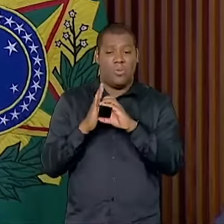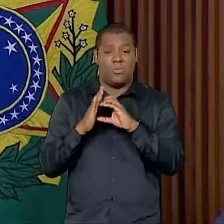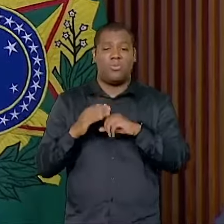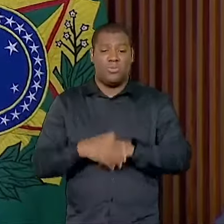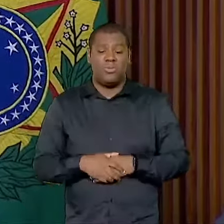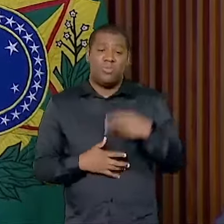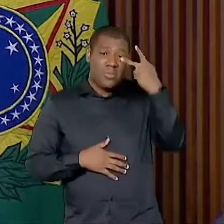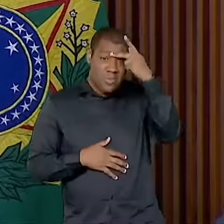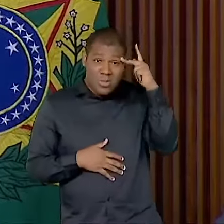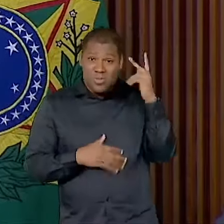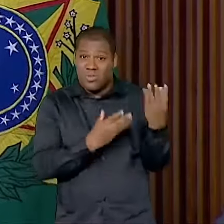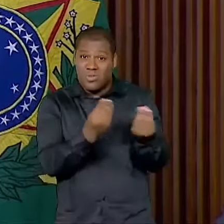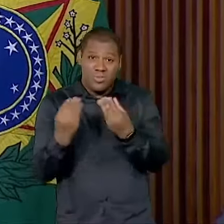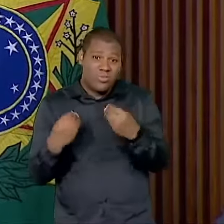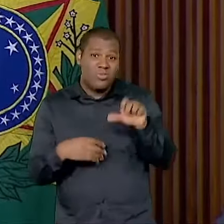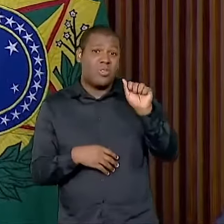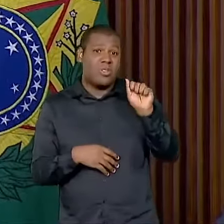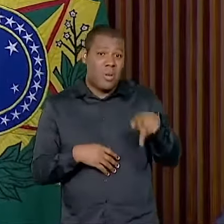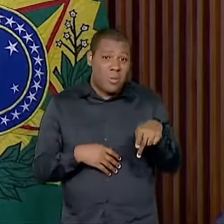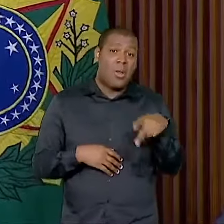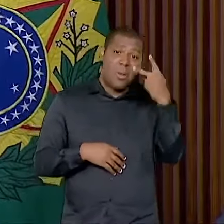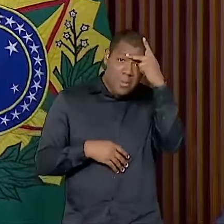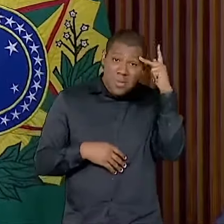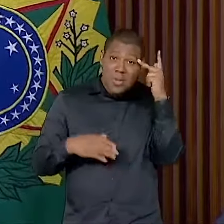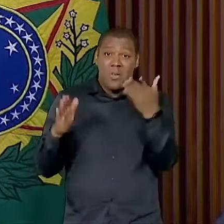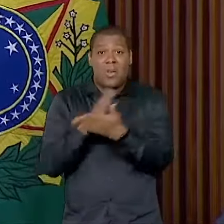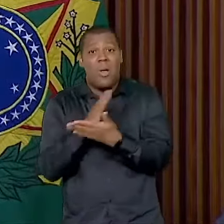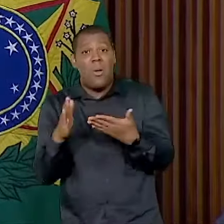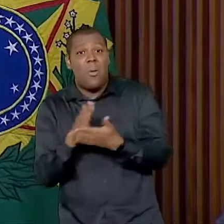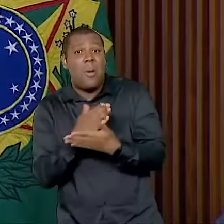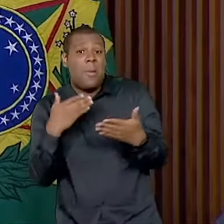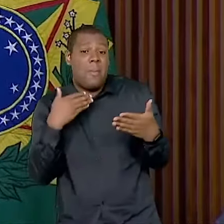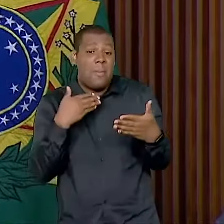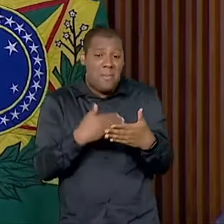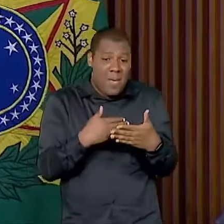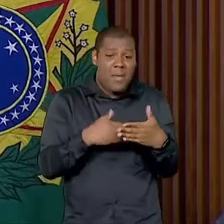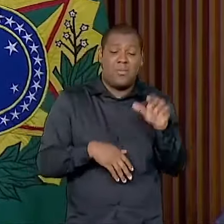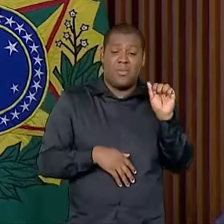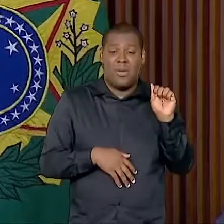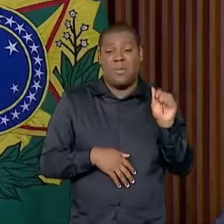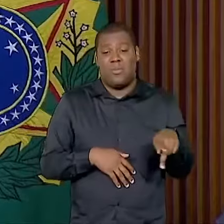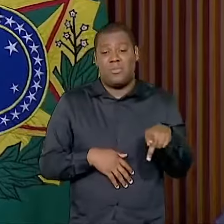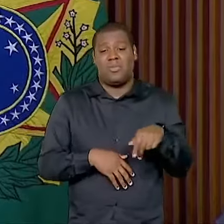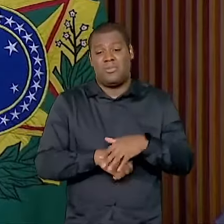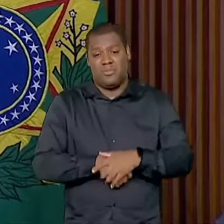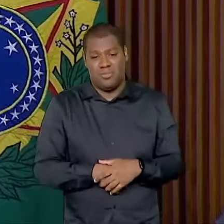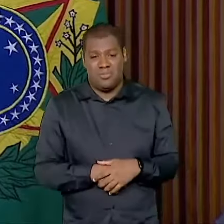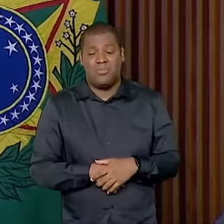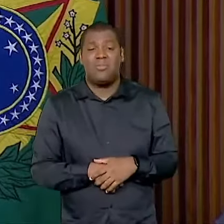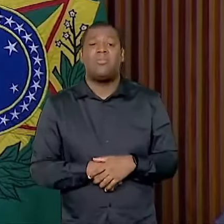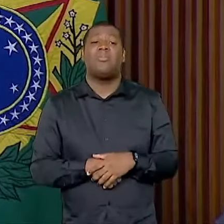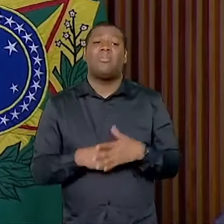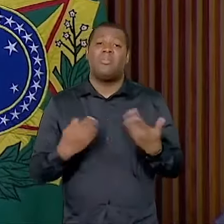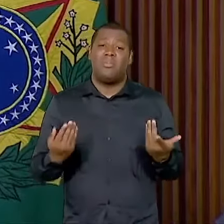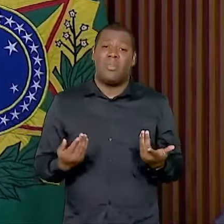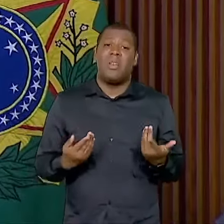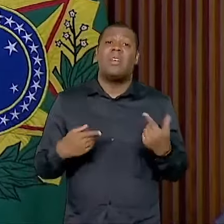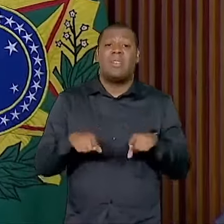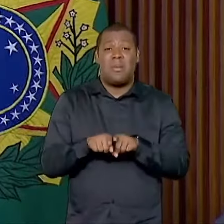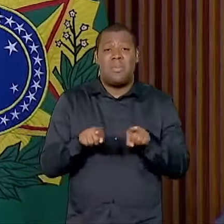aposentou, de muita gente que está perto de se aposentar e de muita gente que não tem nenhum compromisso com política pública nesse